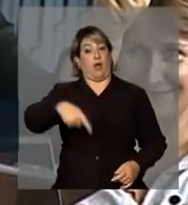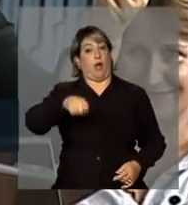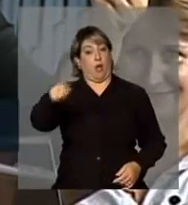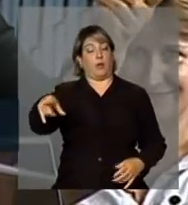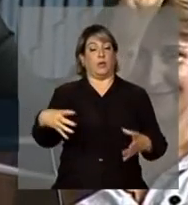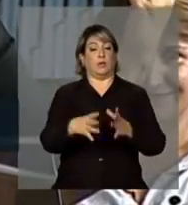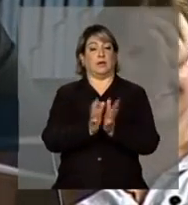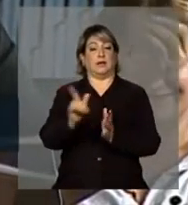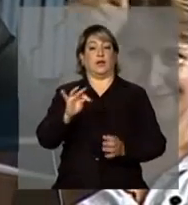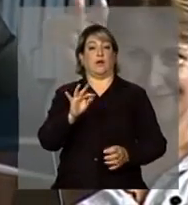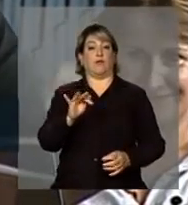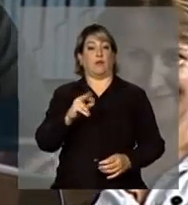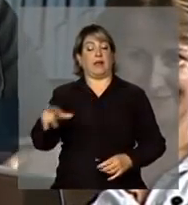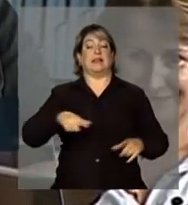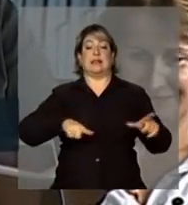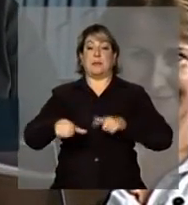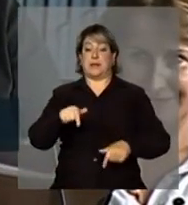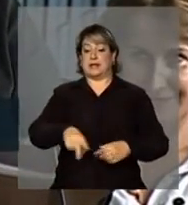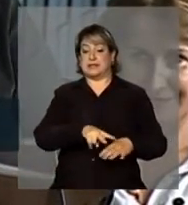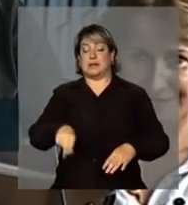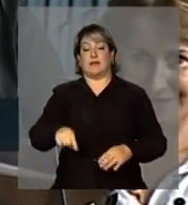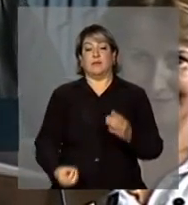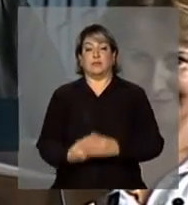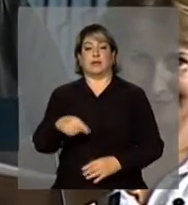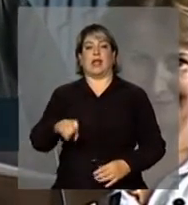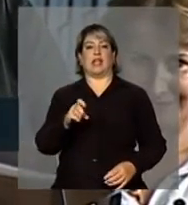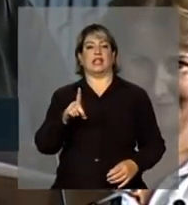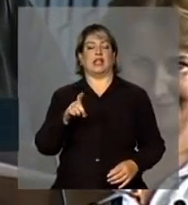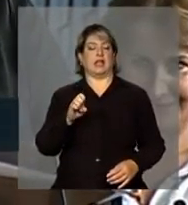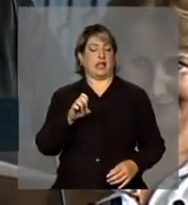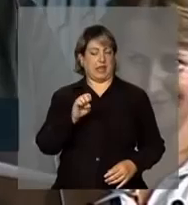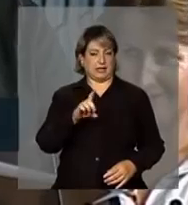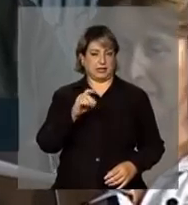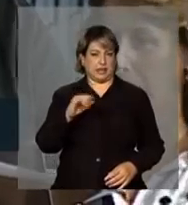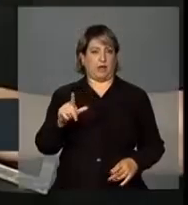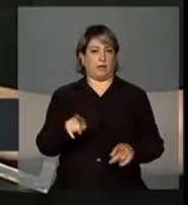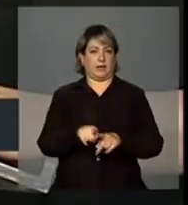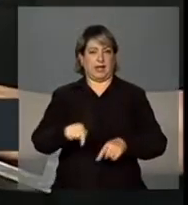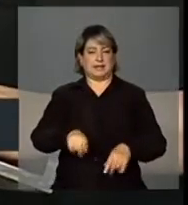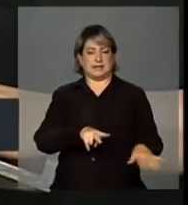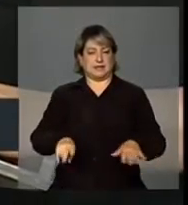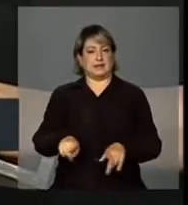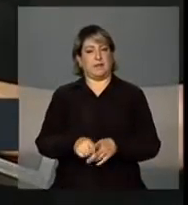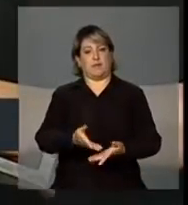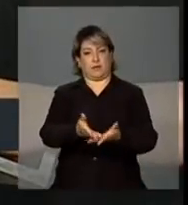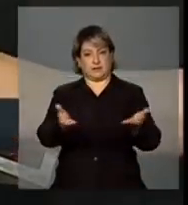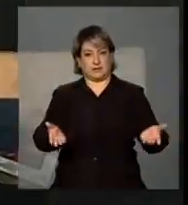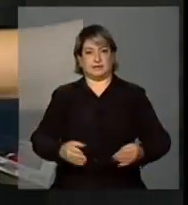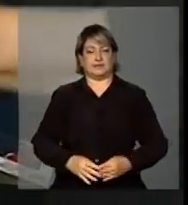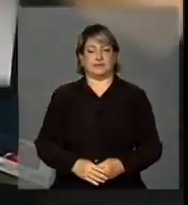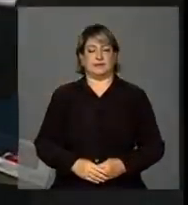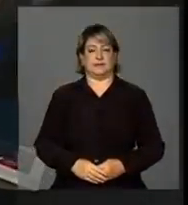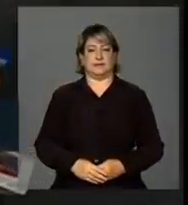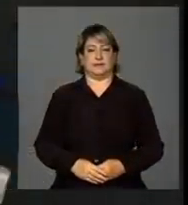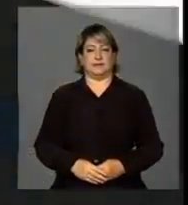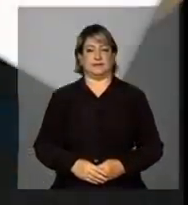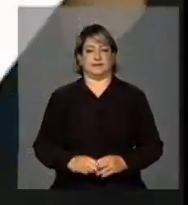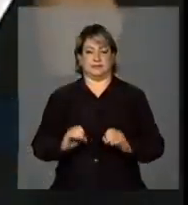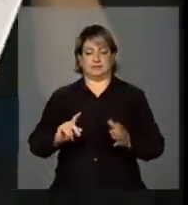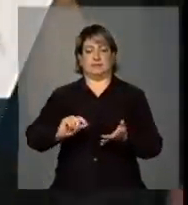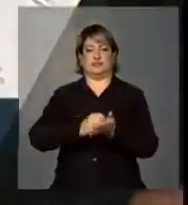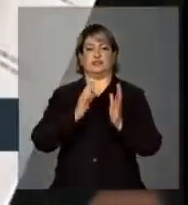FUNAI, do Ministério do Meio Ambiente, para trabalhar essa semana, para lançar o edital essa semana. E vocês? Tá bom? Está aqui,